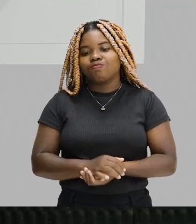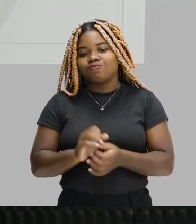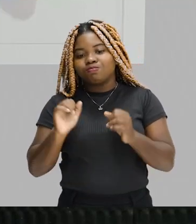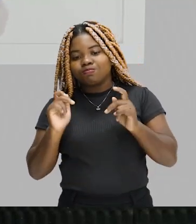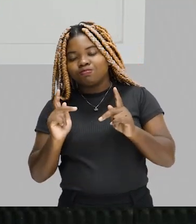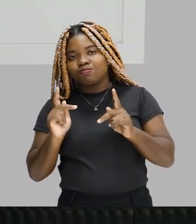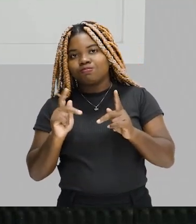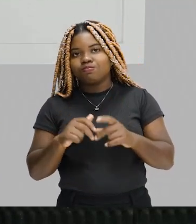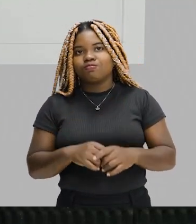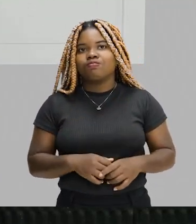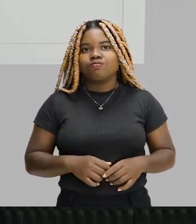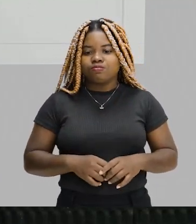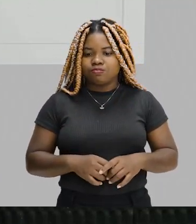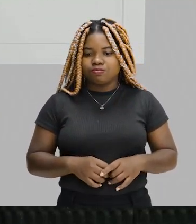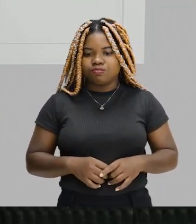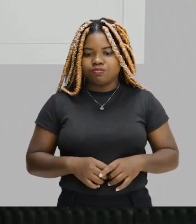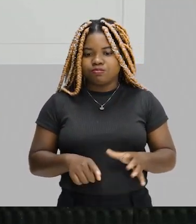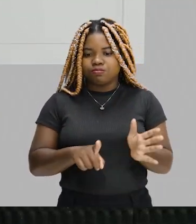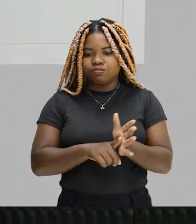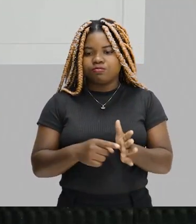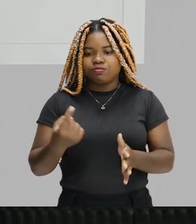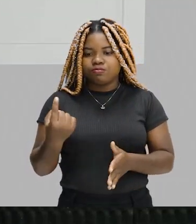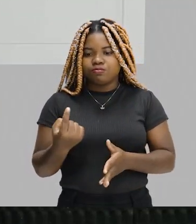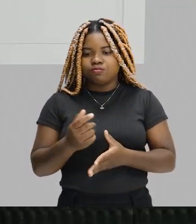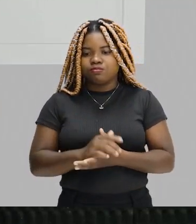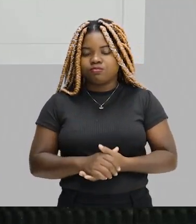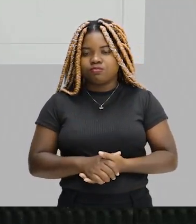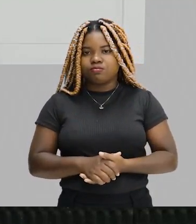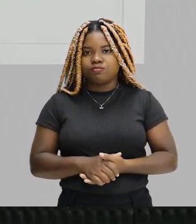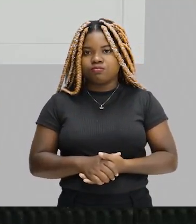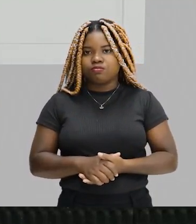Correto? Posso cancelar aqui, ó.